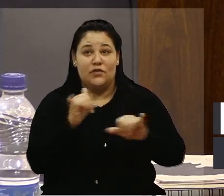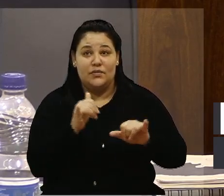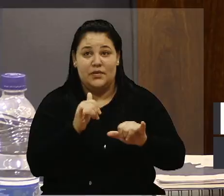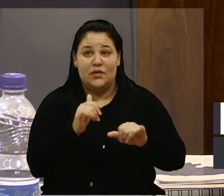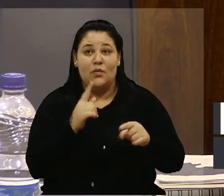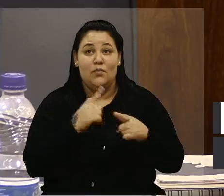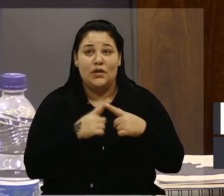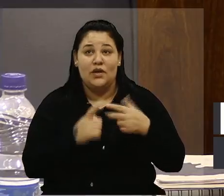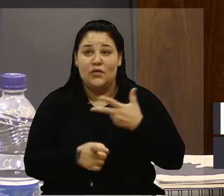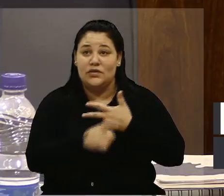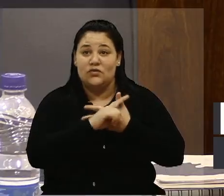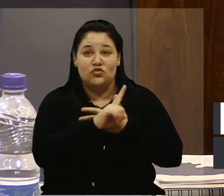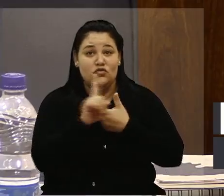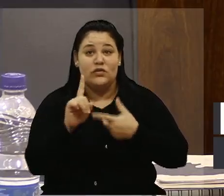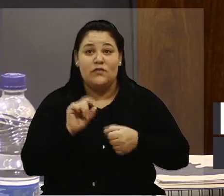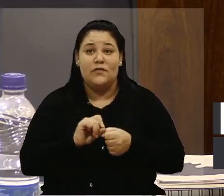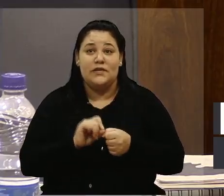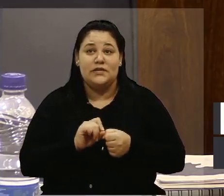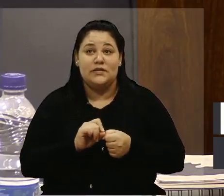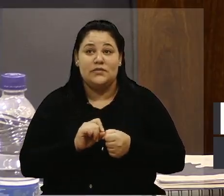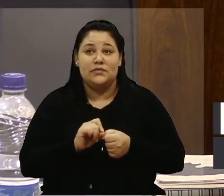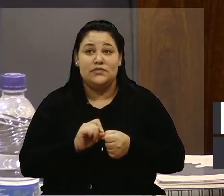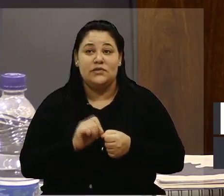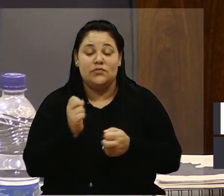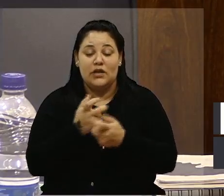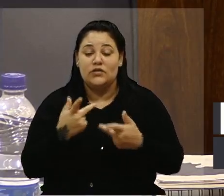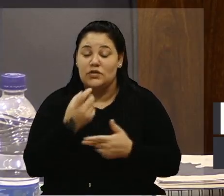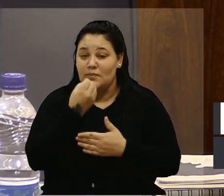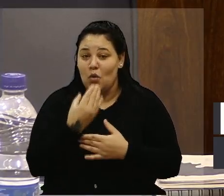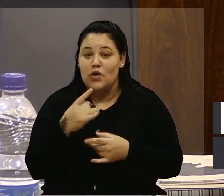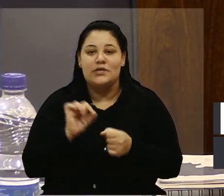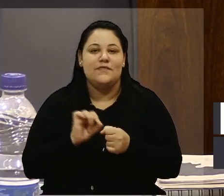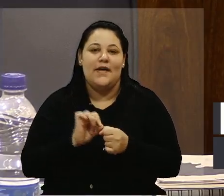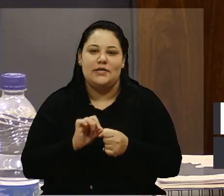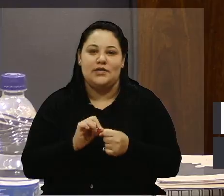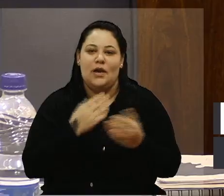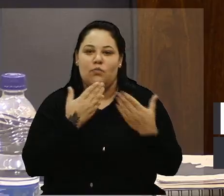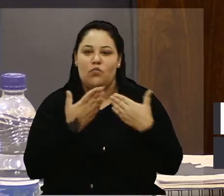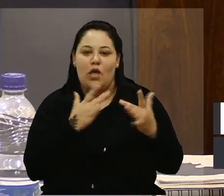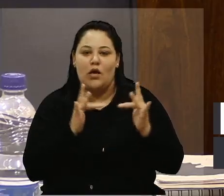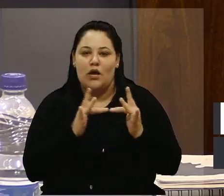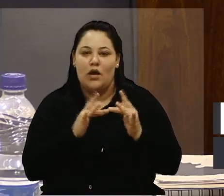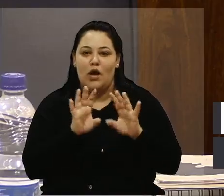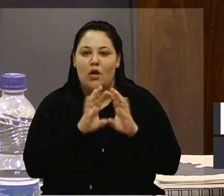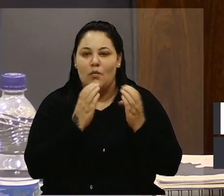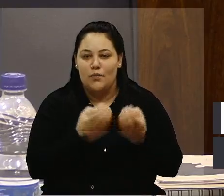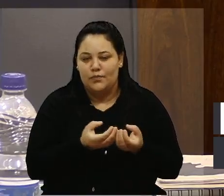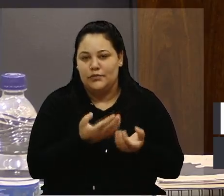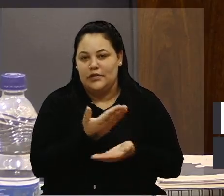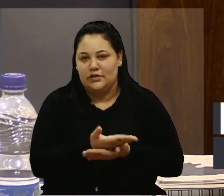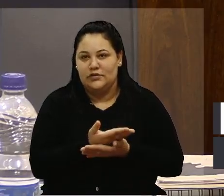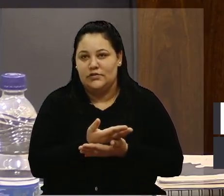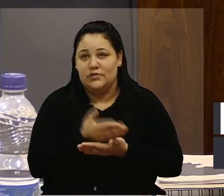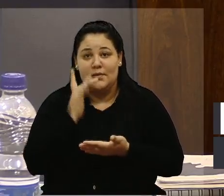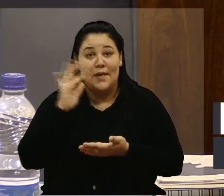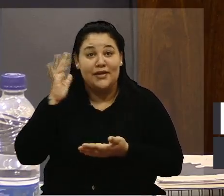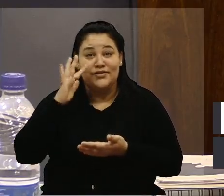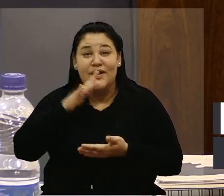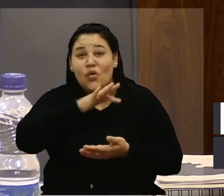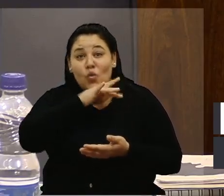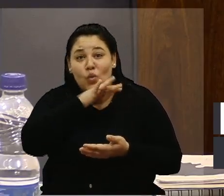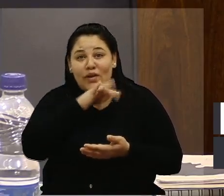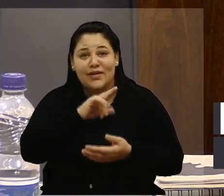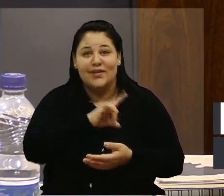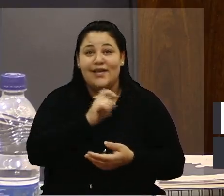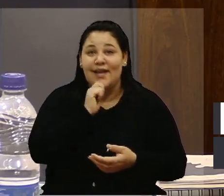o Executivo foi capaz. Então, nem nas coisas boas eles fazem a conversa e o diálogo. Imagina nas ruins que visivelmente existem